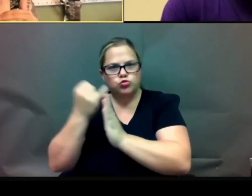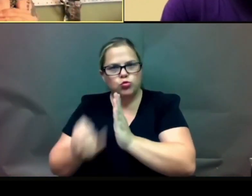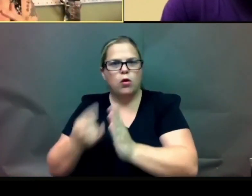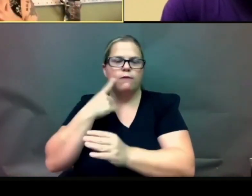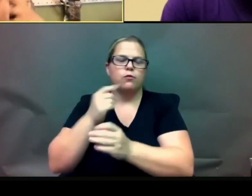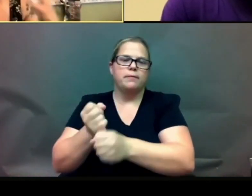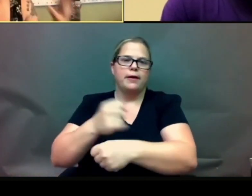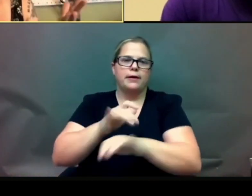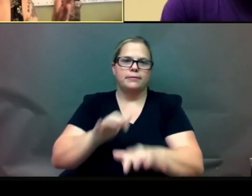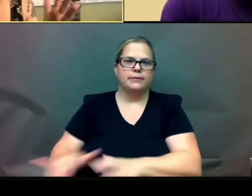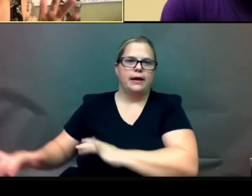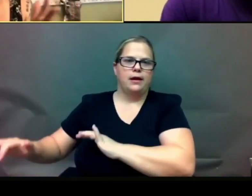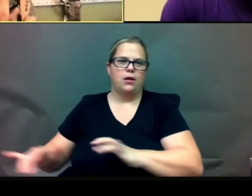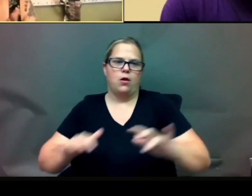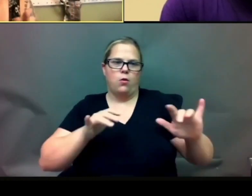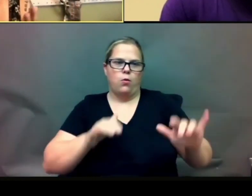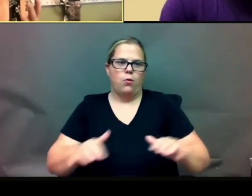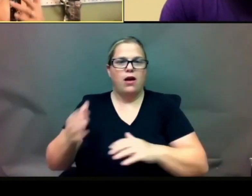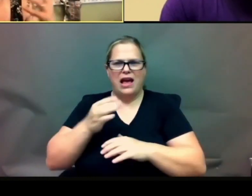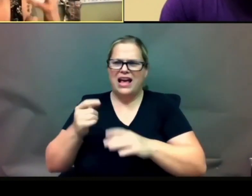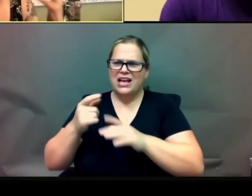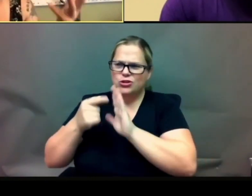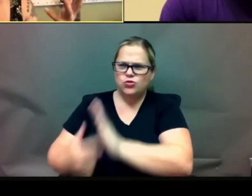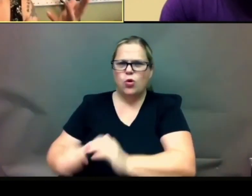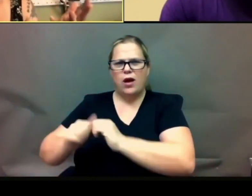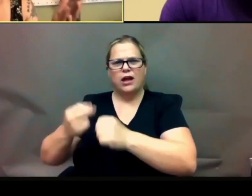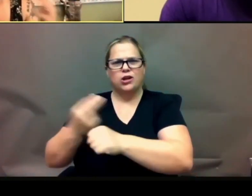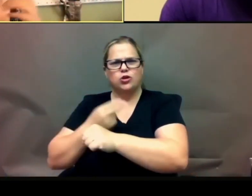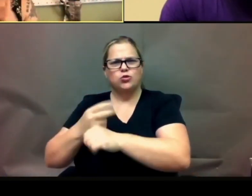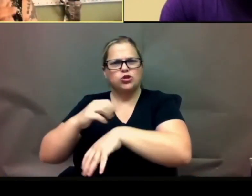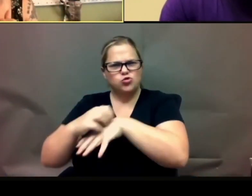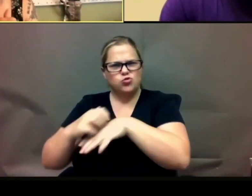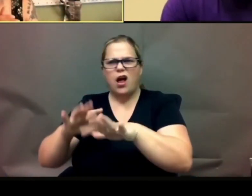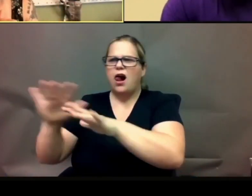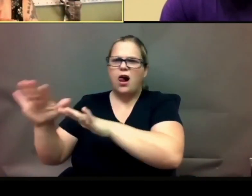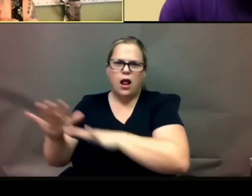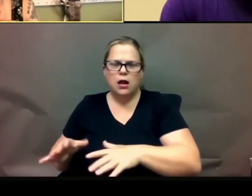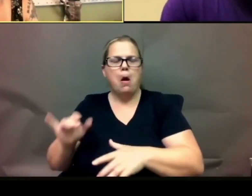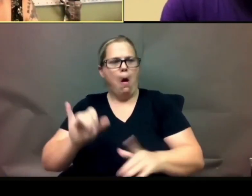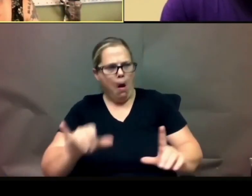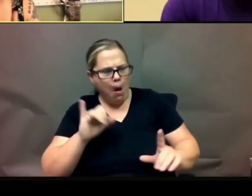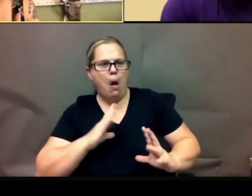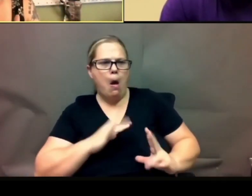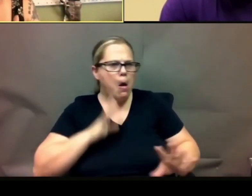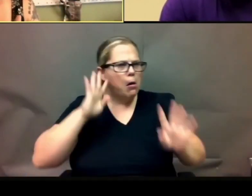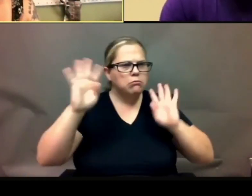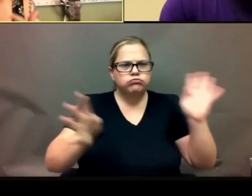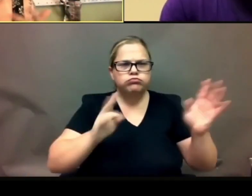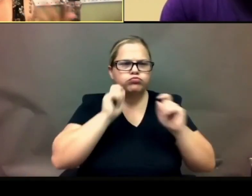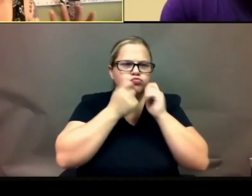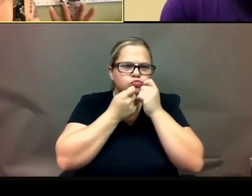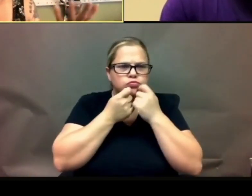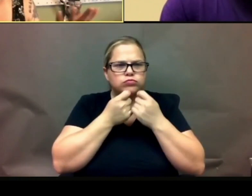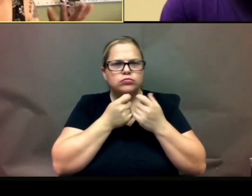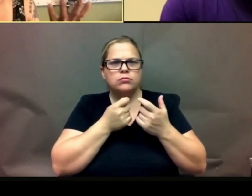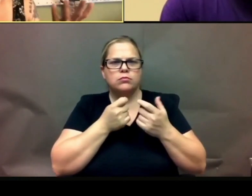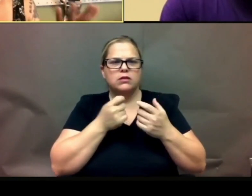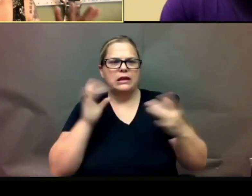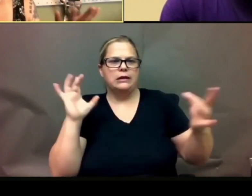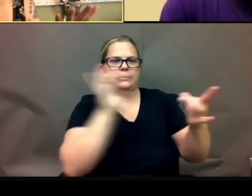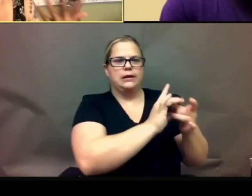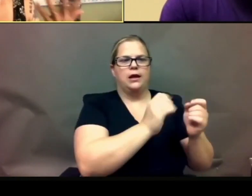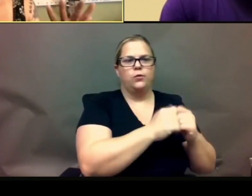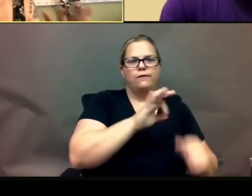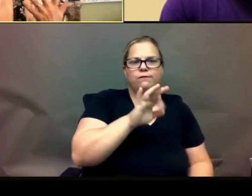Falando sobre isso. Eu mostrei desenhos de piano. Falei como usar o scratch. E como fazer umas coisas muito loucas. E nós nos